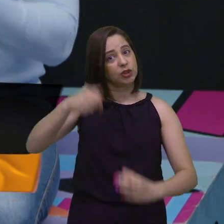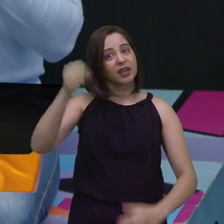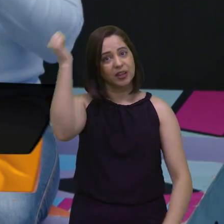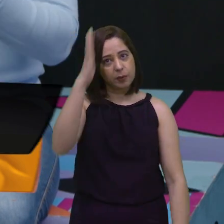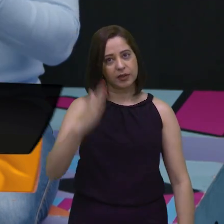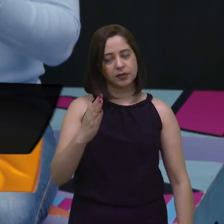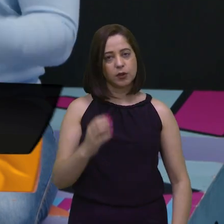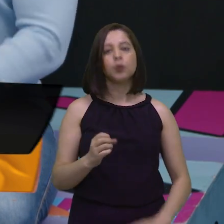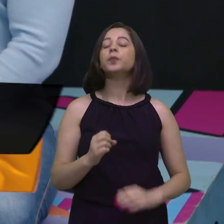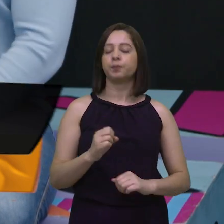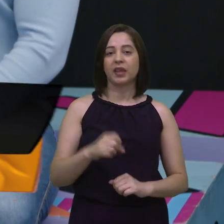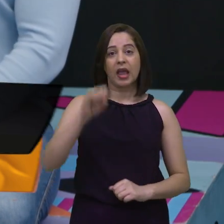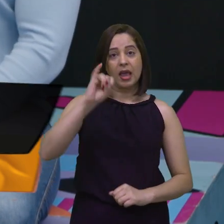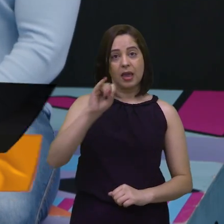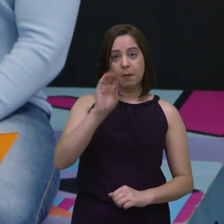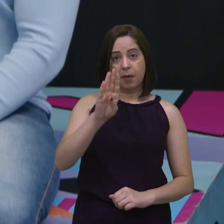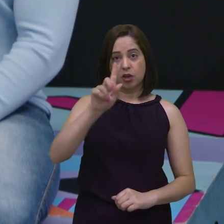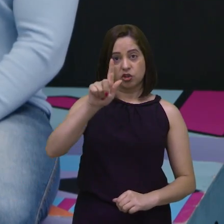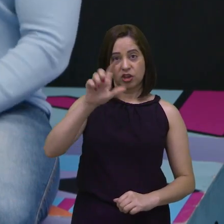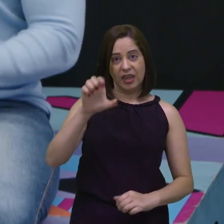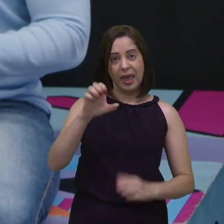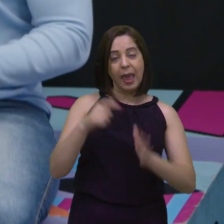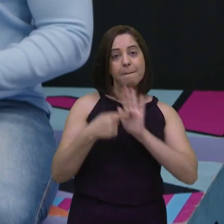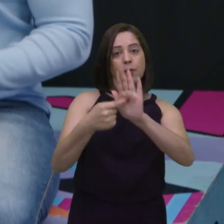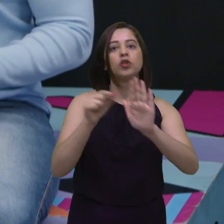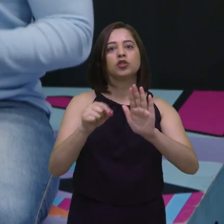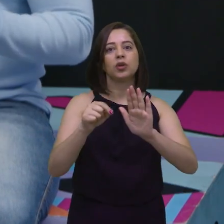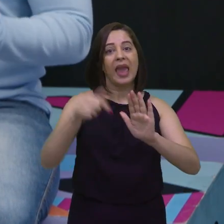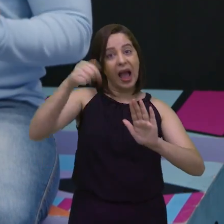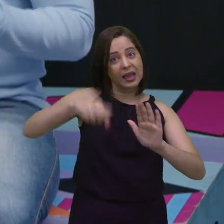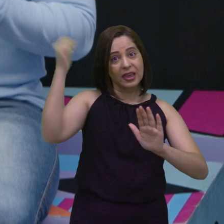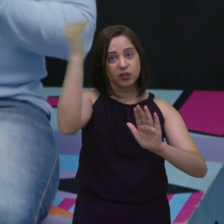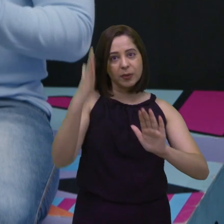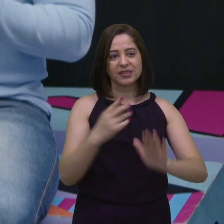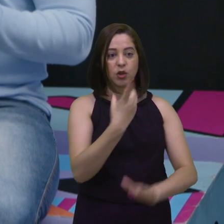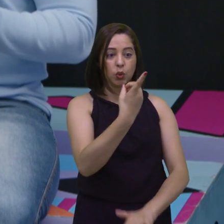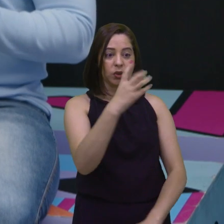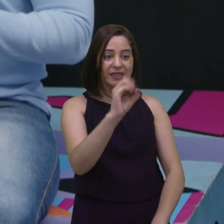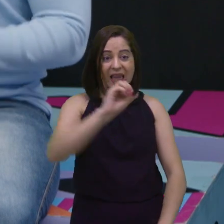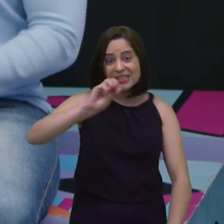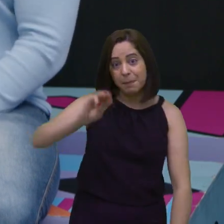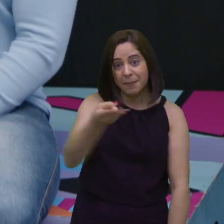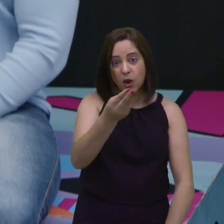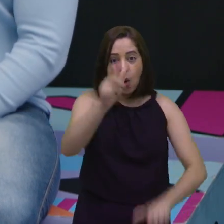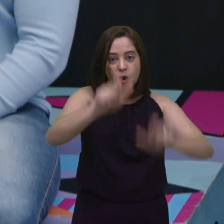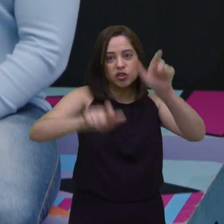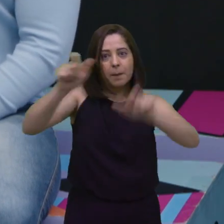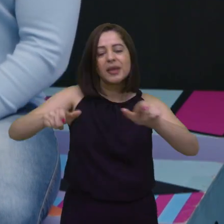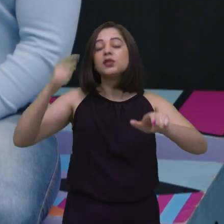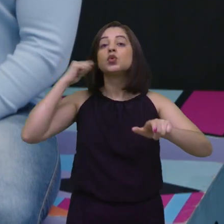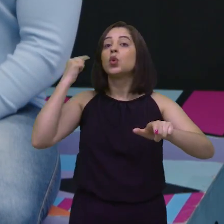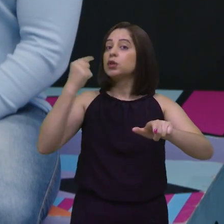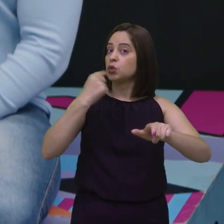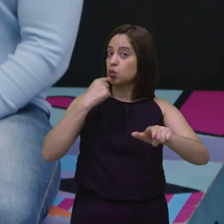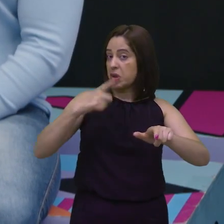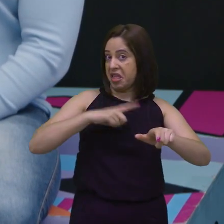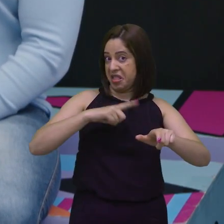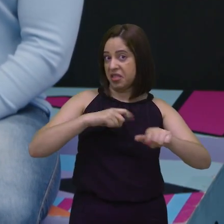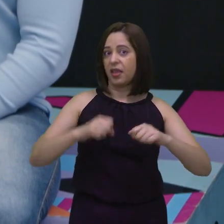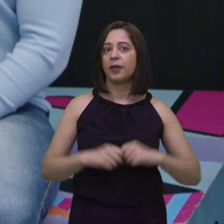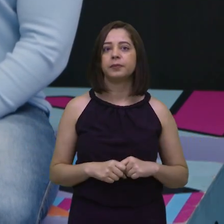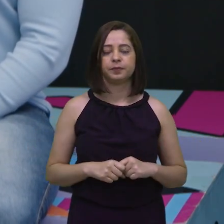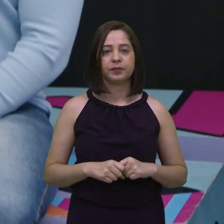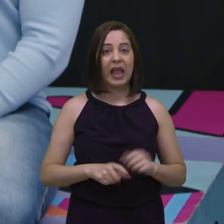país. Segundo o IBGE, o número de pessoas surdas no Brasil passa de 10 milhões. A lei determina que